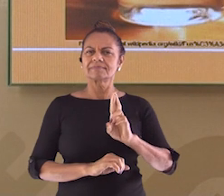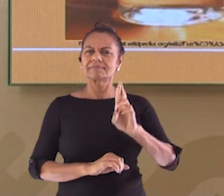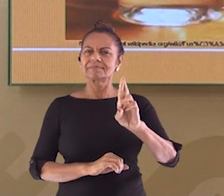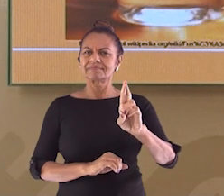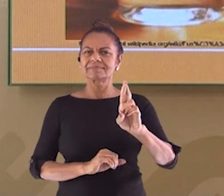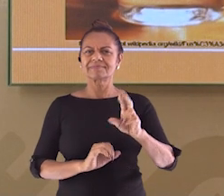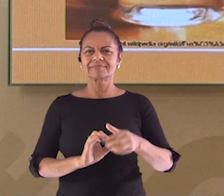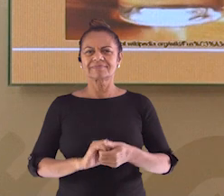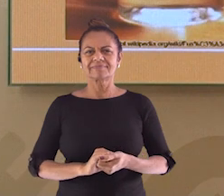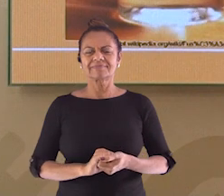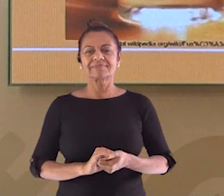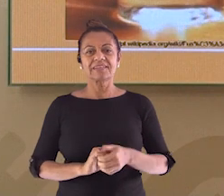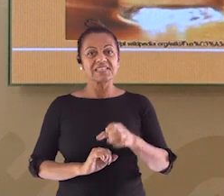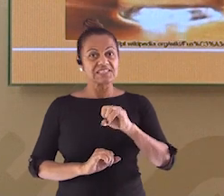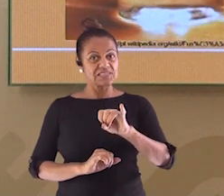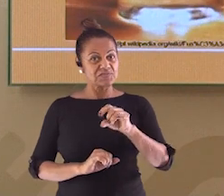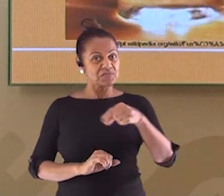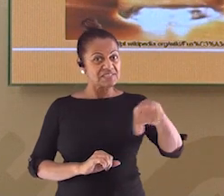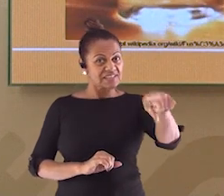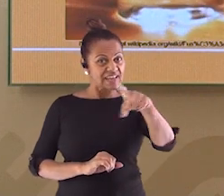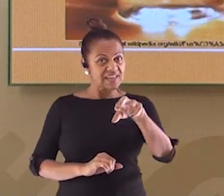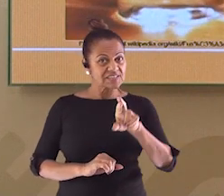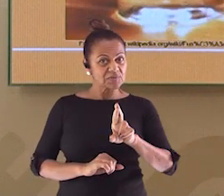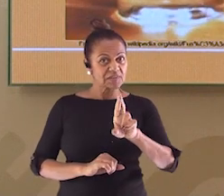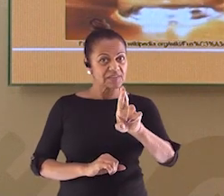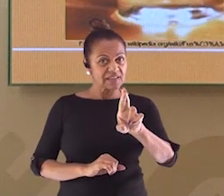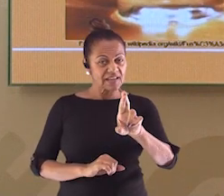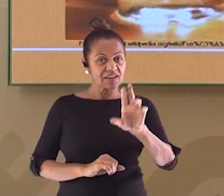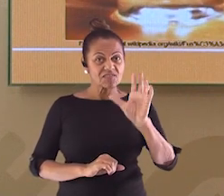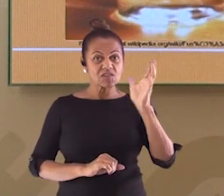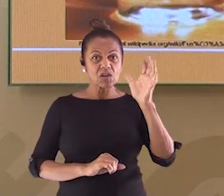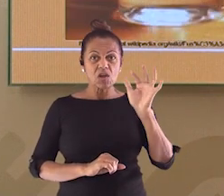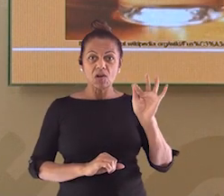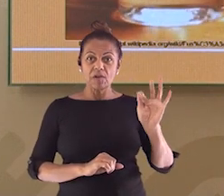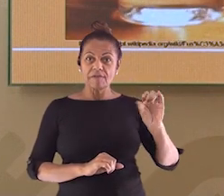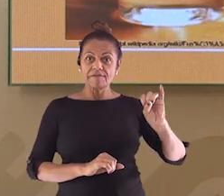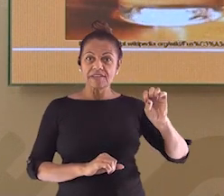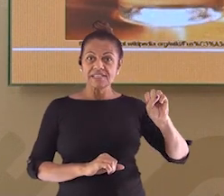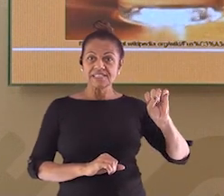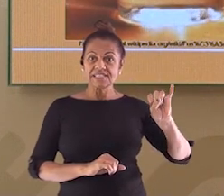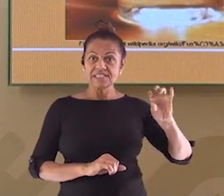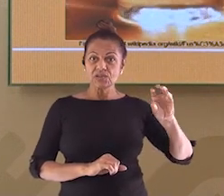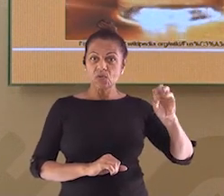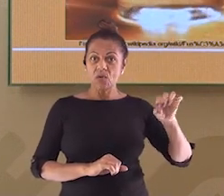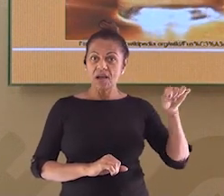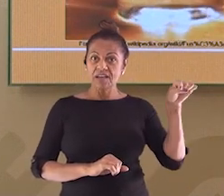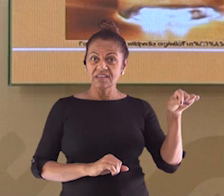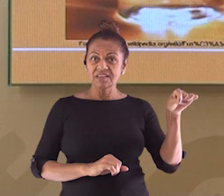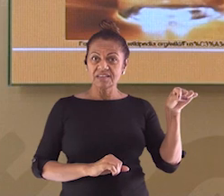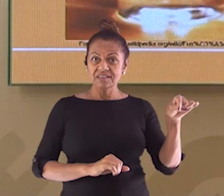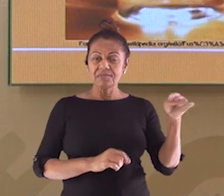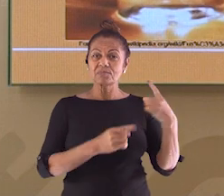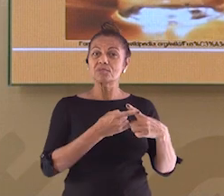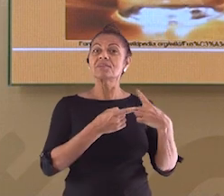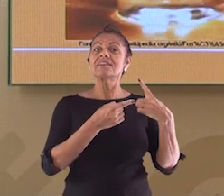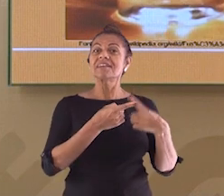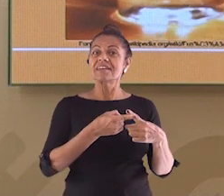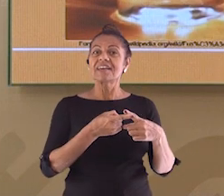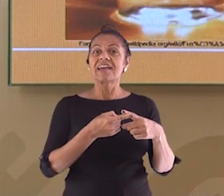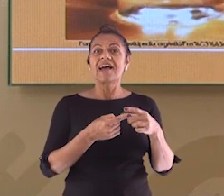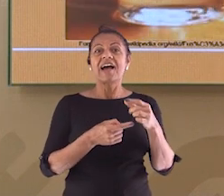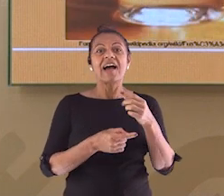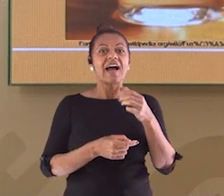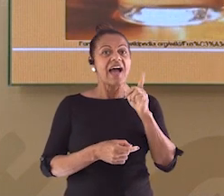Vamos para a correção. Acertou quem respondeu que é um fenômeno físico. Mas por que um fenômeno físico? Pois a água